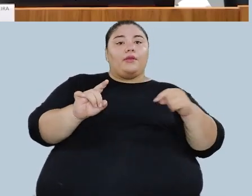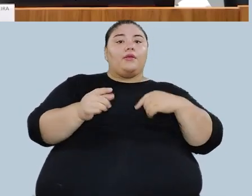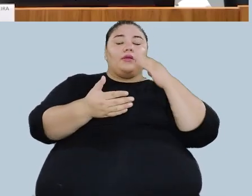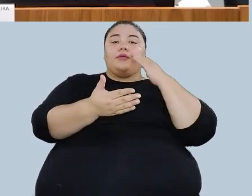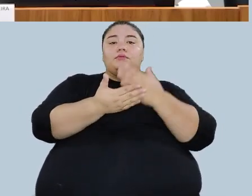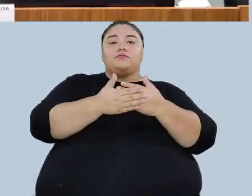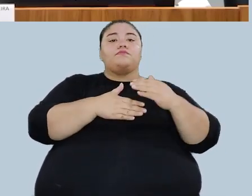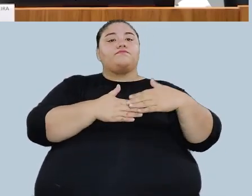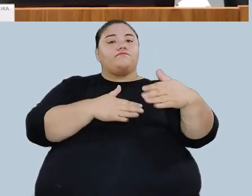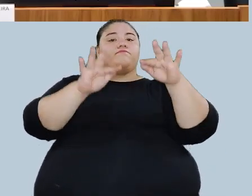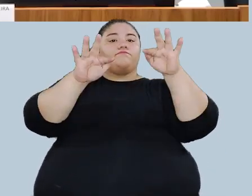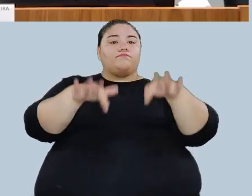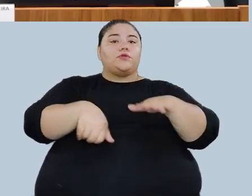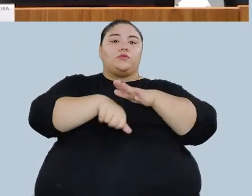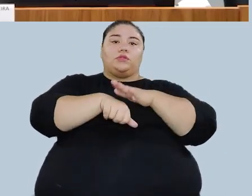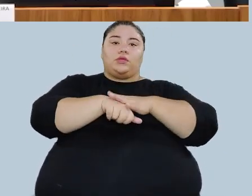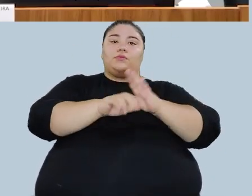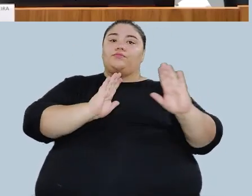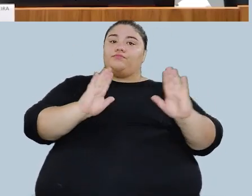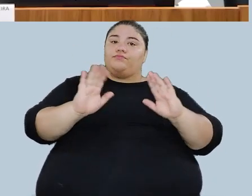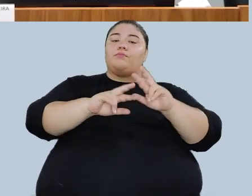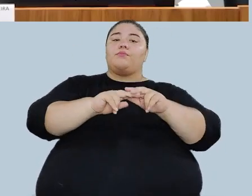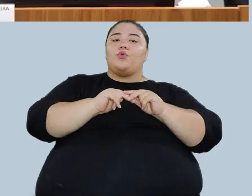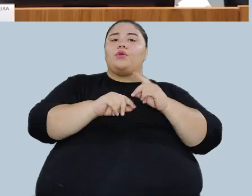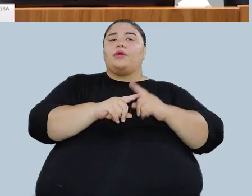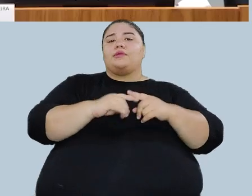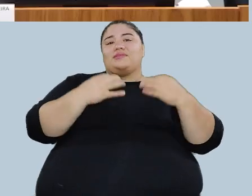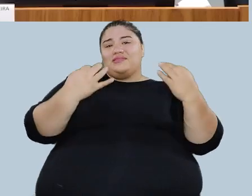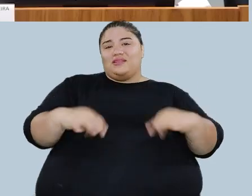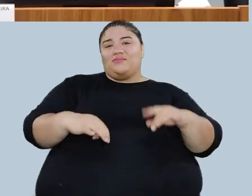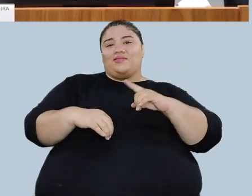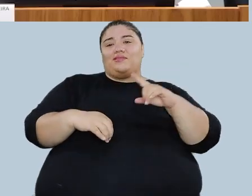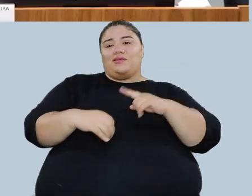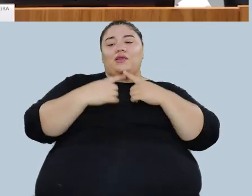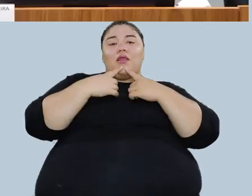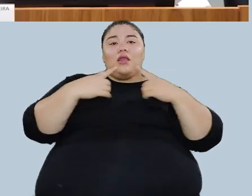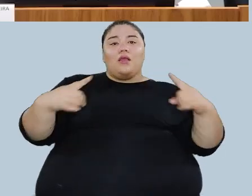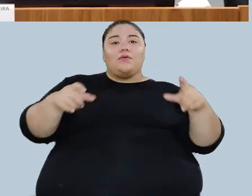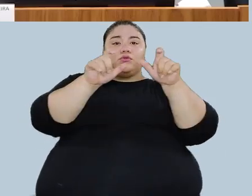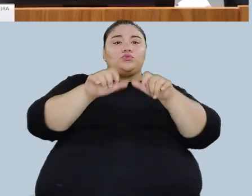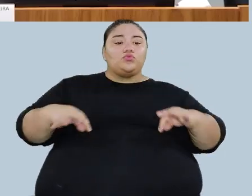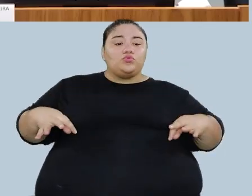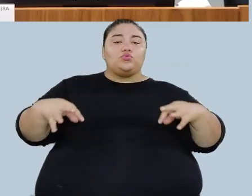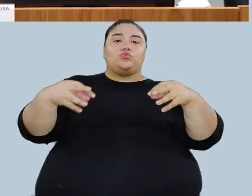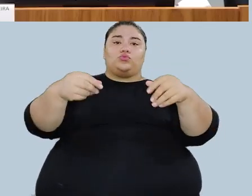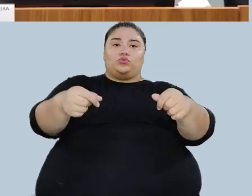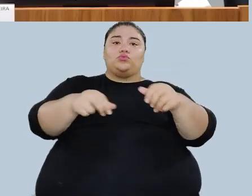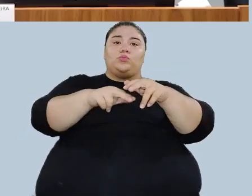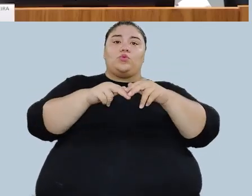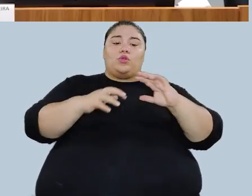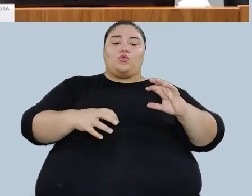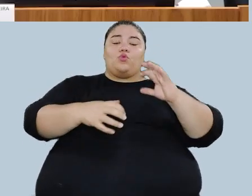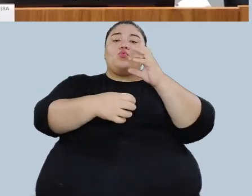extinto ao longo do tempo aí, porque certamente haverá uma crítica muito intensa de todos os atores por